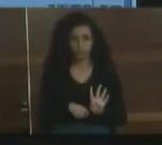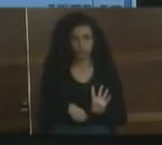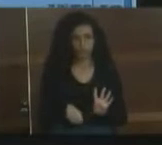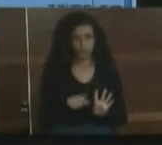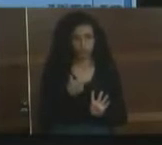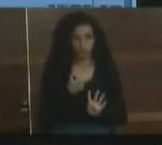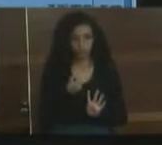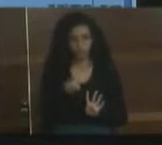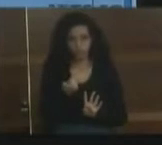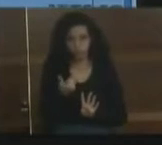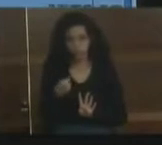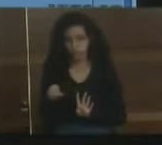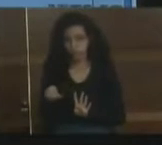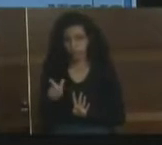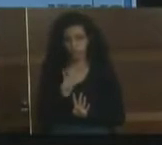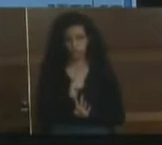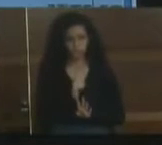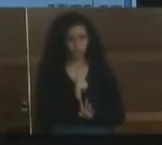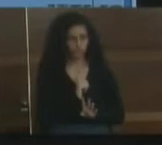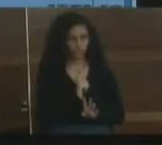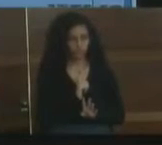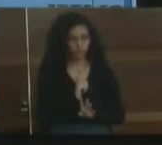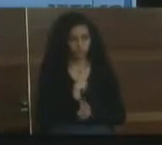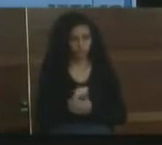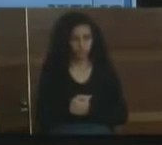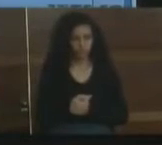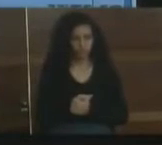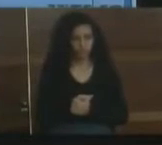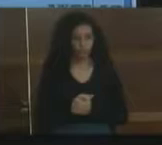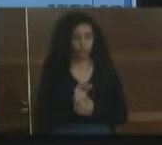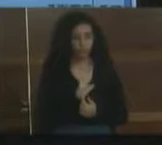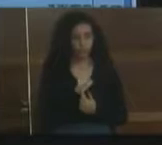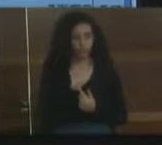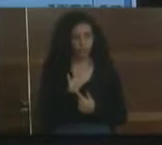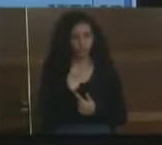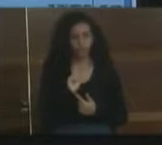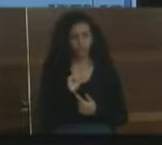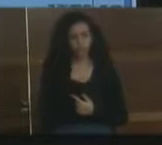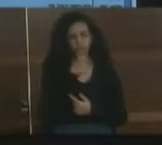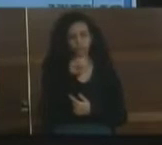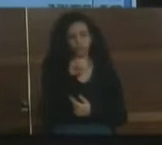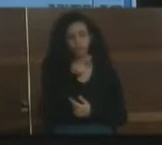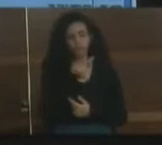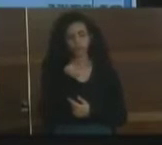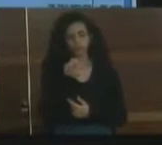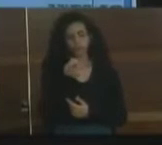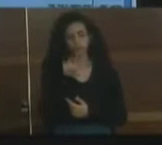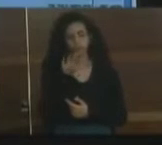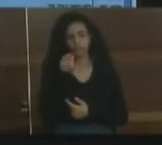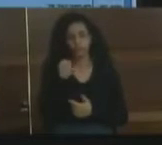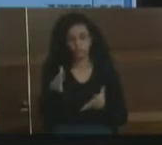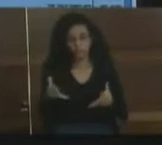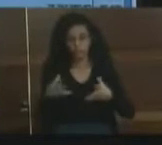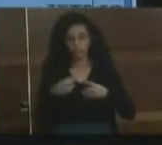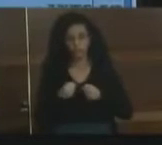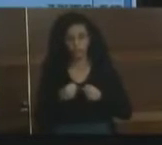2019 eu gostei mais inscrição da receita como receita corrente orçado